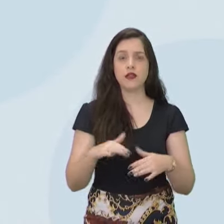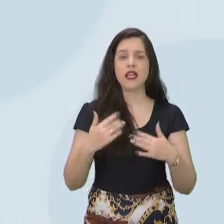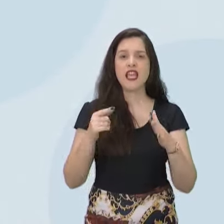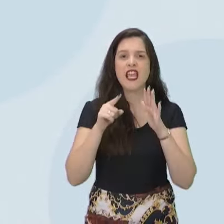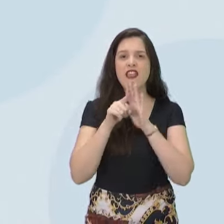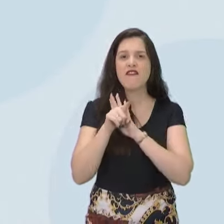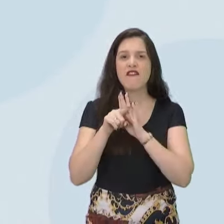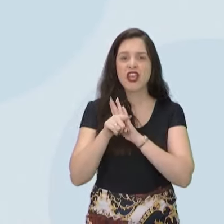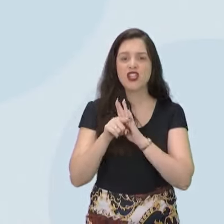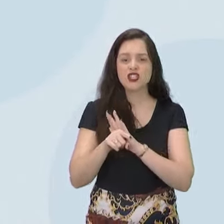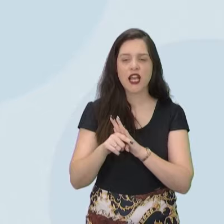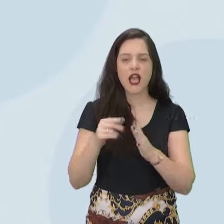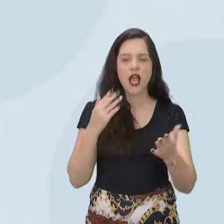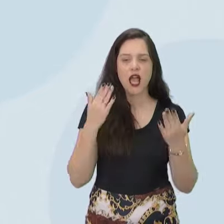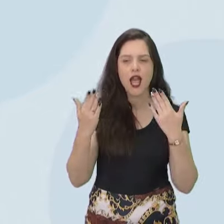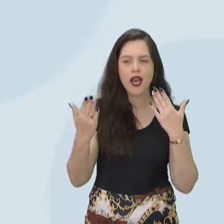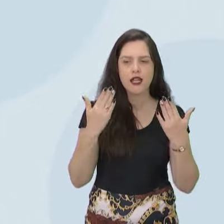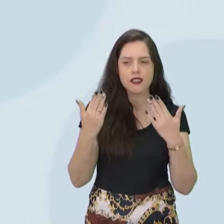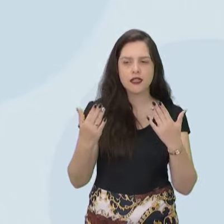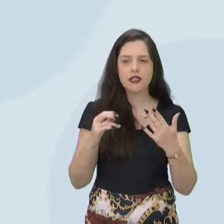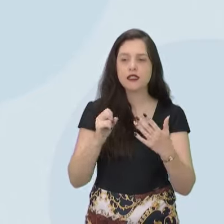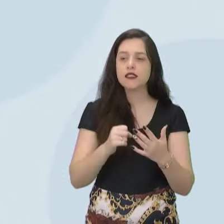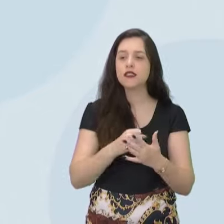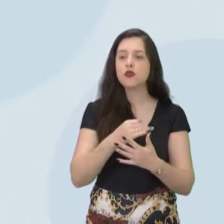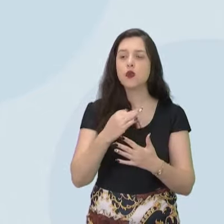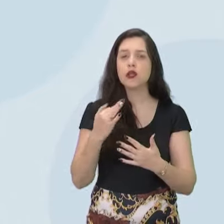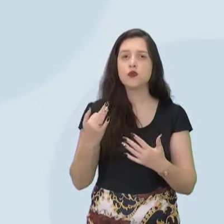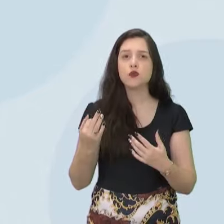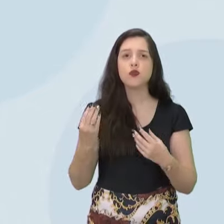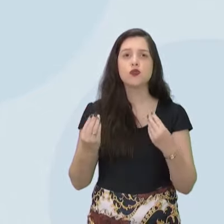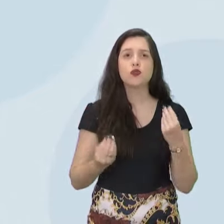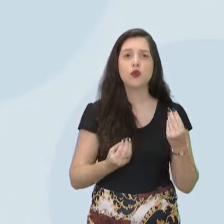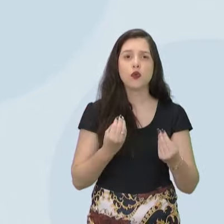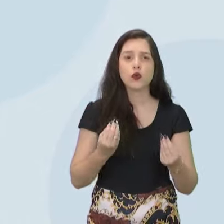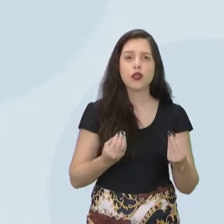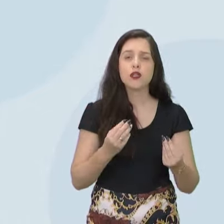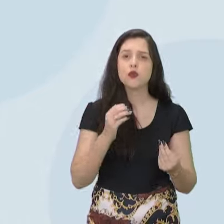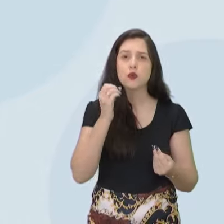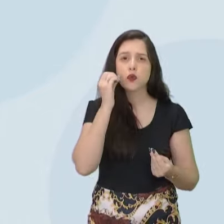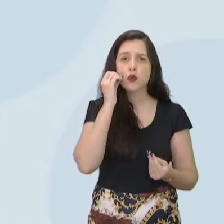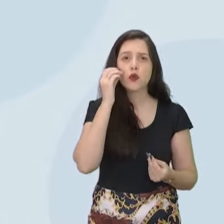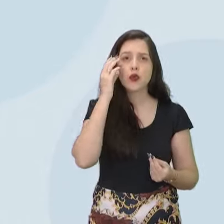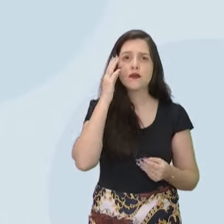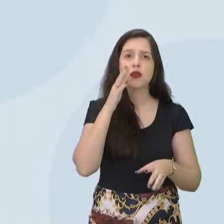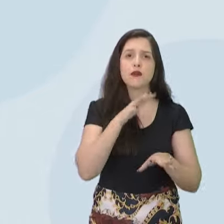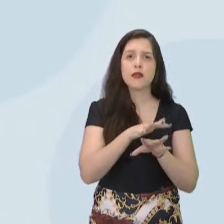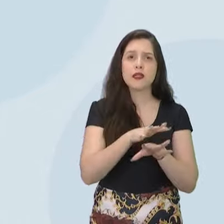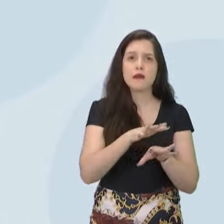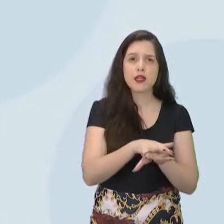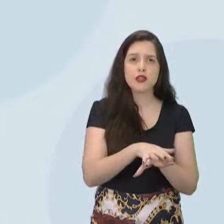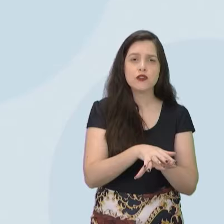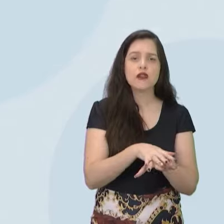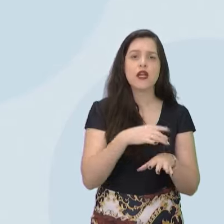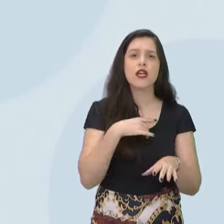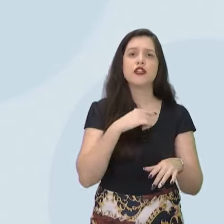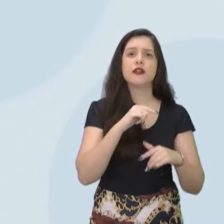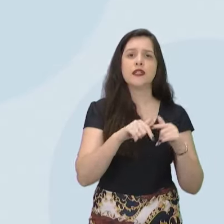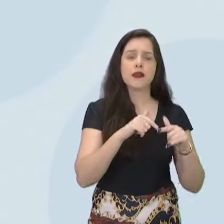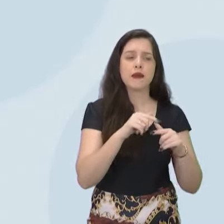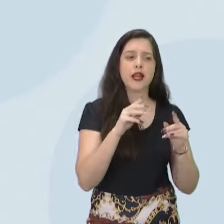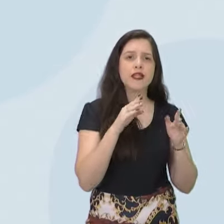investigar e analisar situações, problema, identificando e selecionando conhecimentos matemáticos relevantes para uma dada